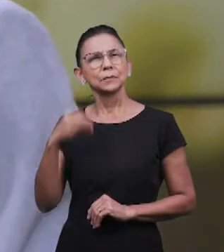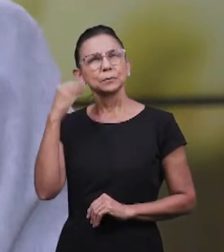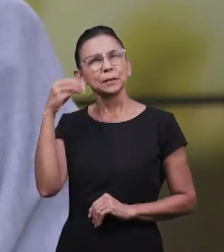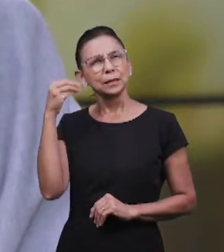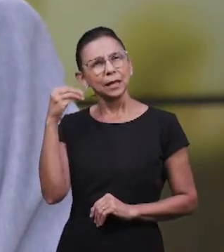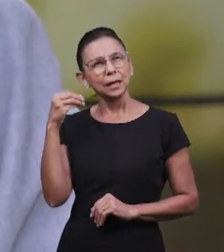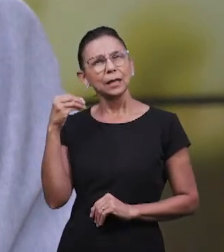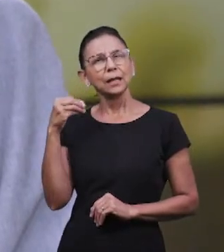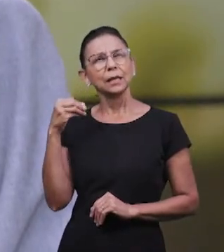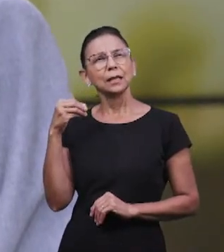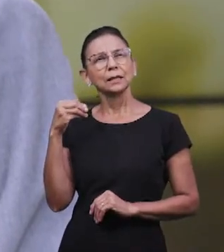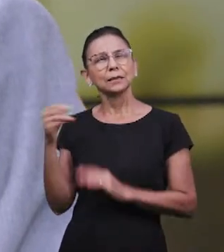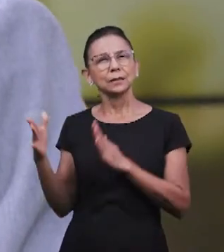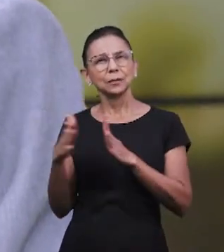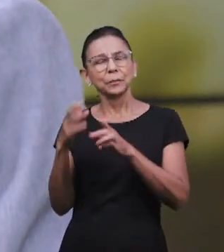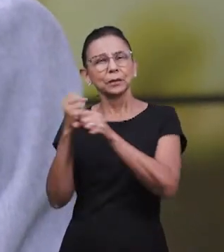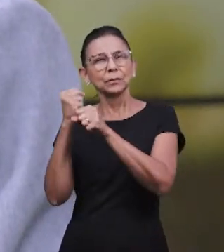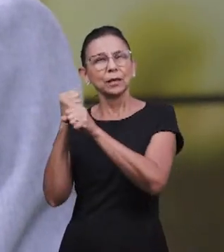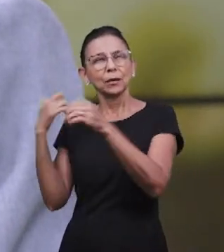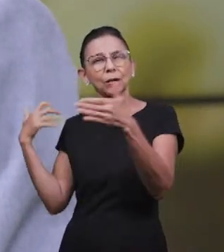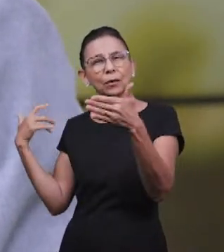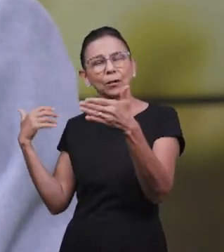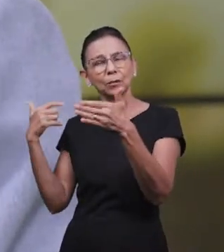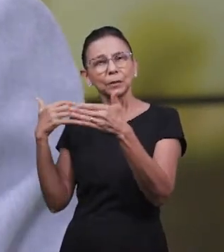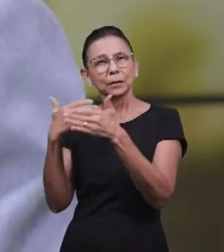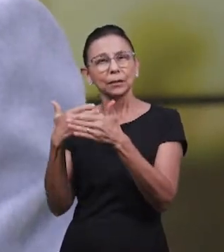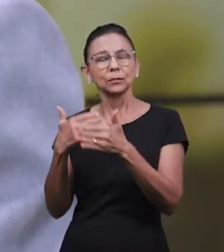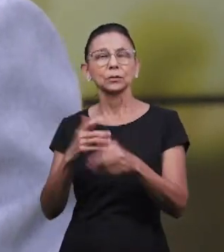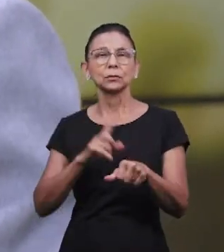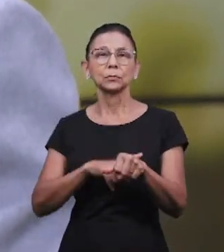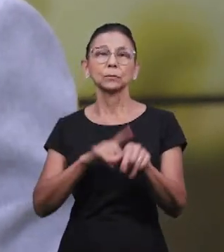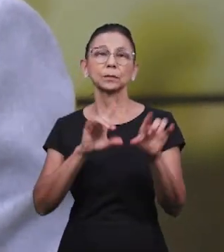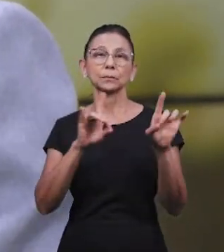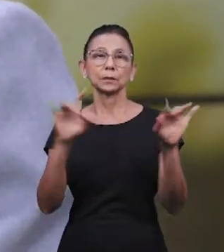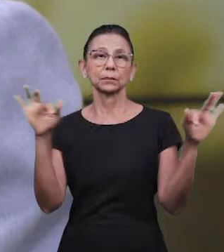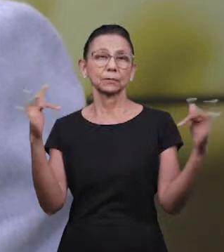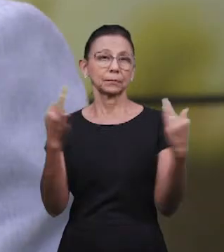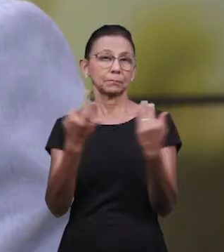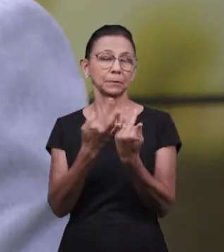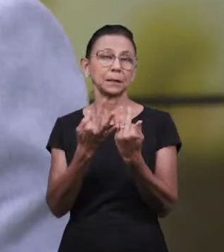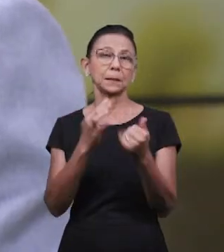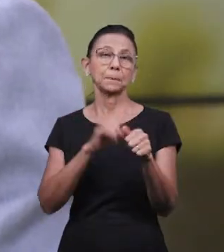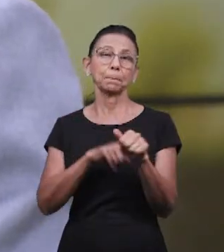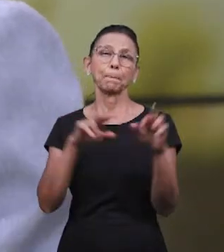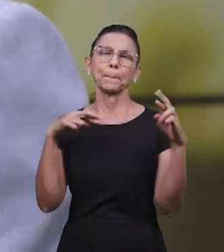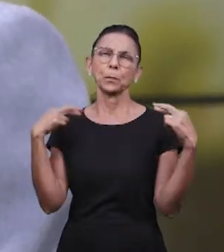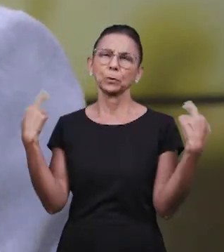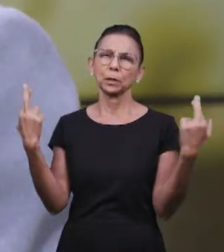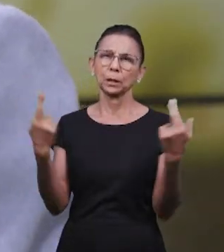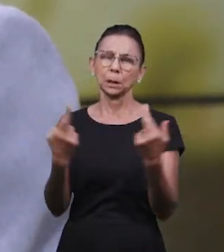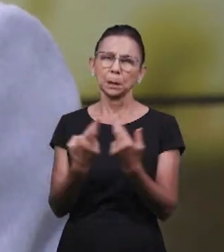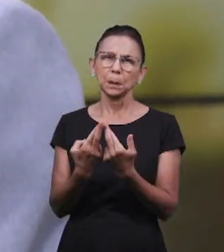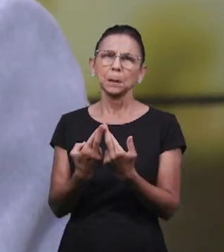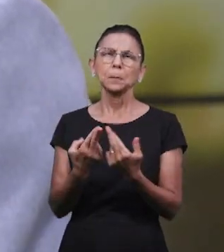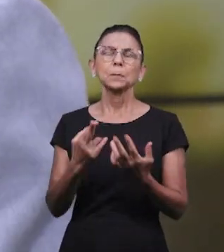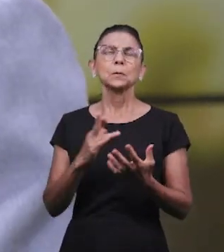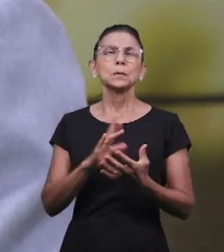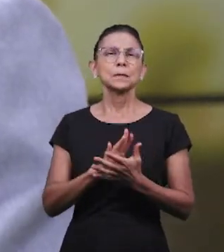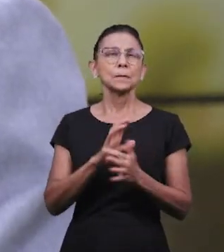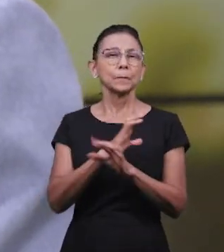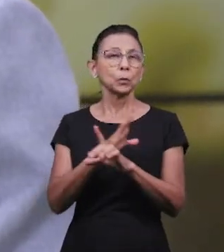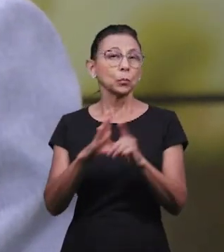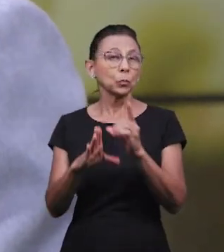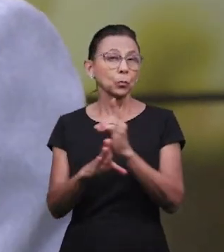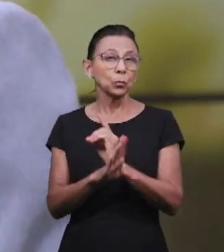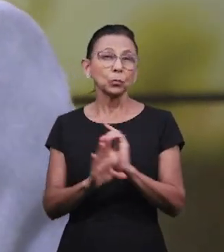ao longo da história da obra. É um dia especial para nossas famílias, é um momento em que nós nos reunimos, é aquele momento que nós cultuamos em família.